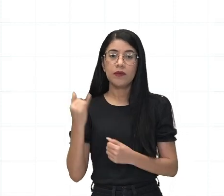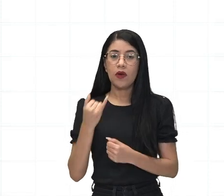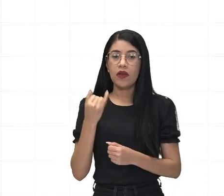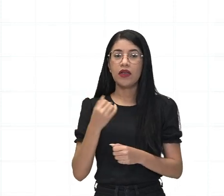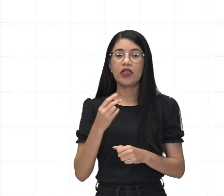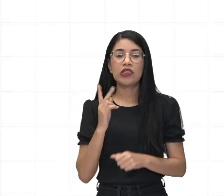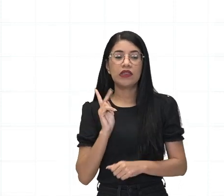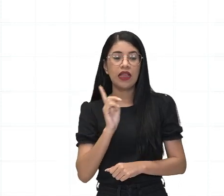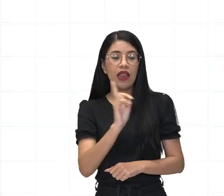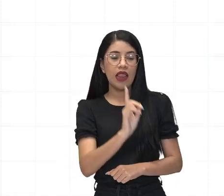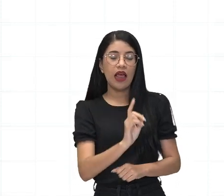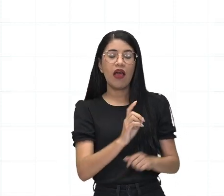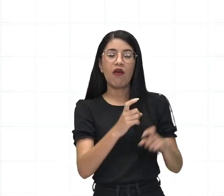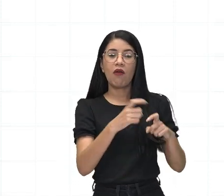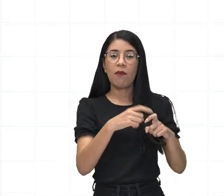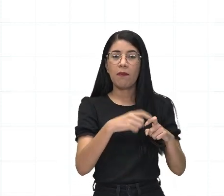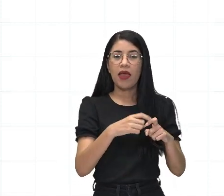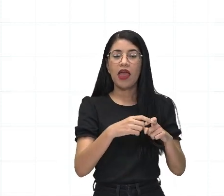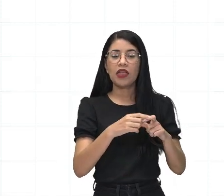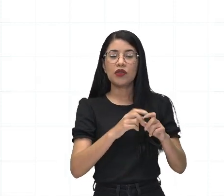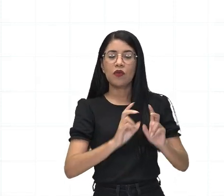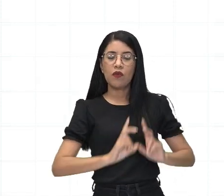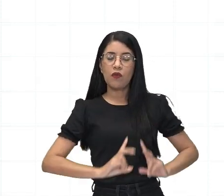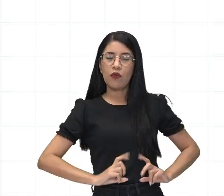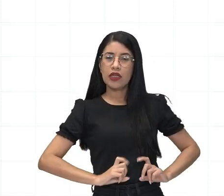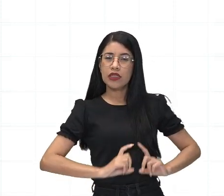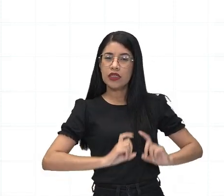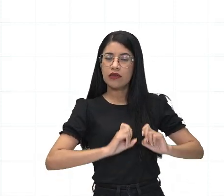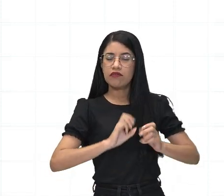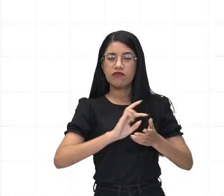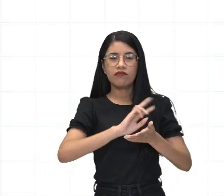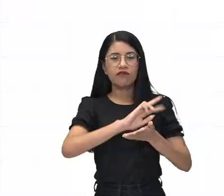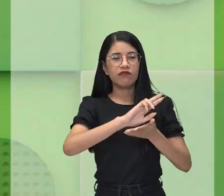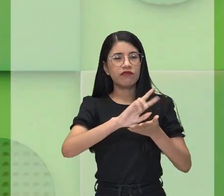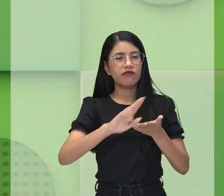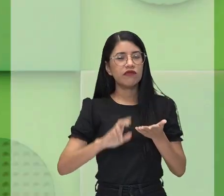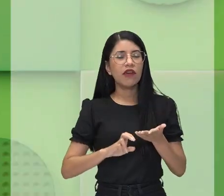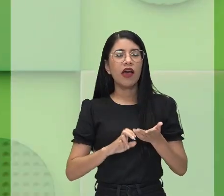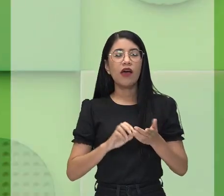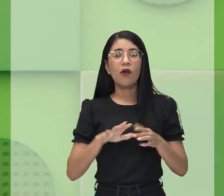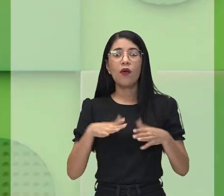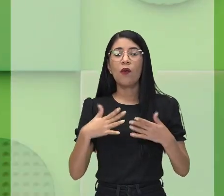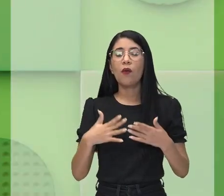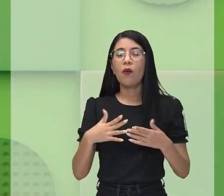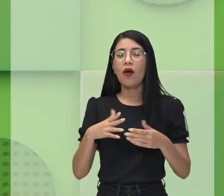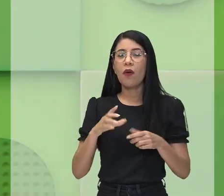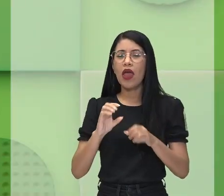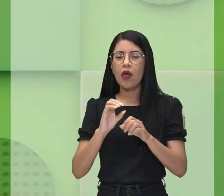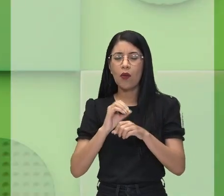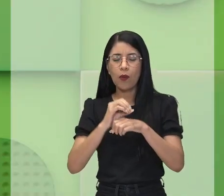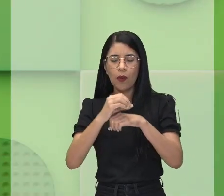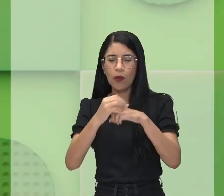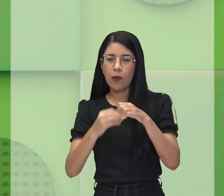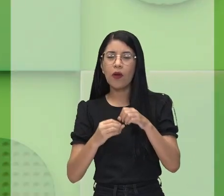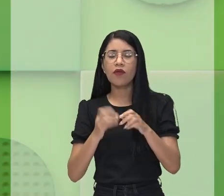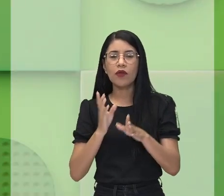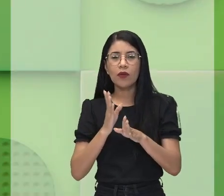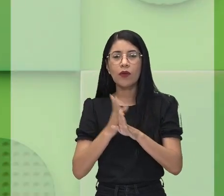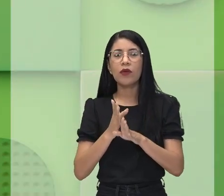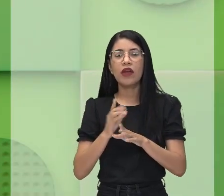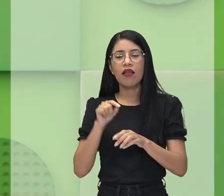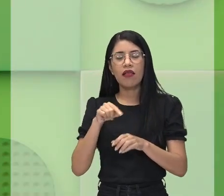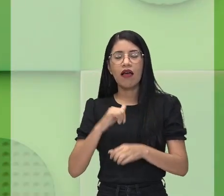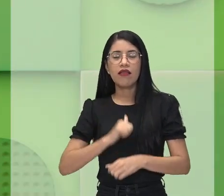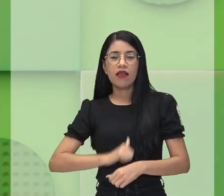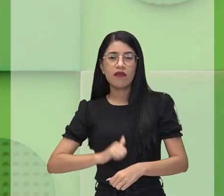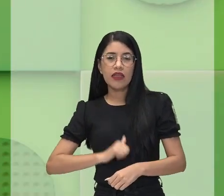poder saber, por meio de exames, qual é o micro-organismo que foi encontrado naquela amostra